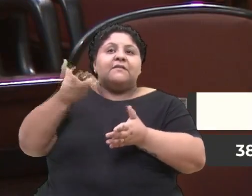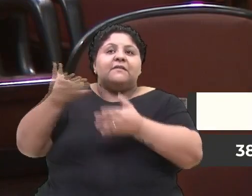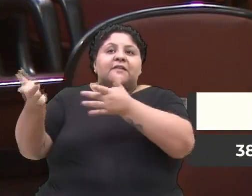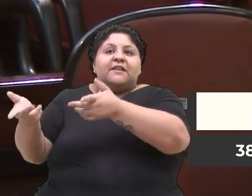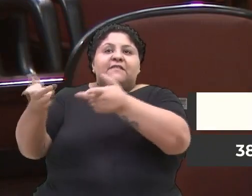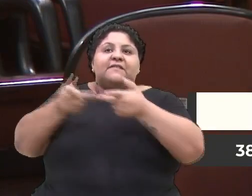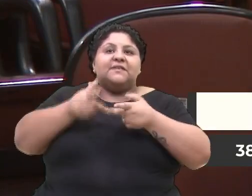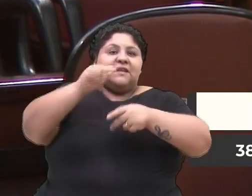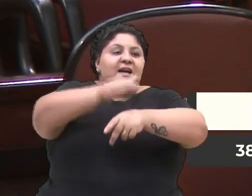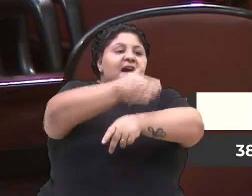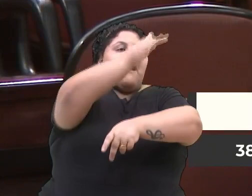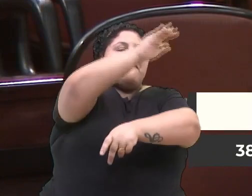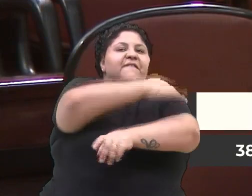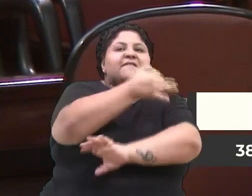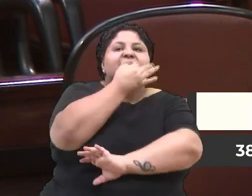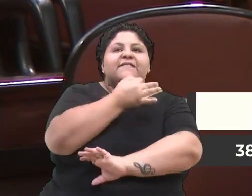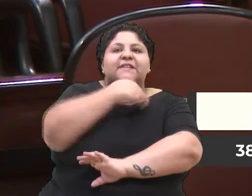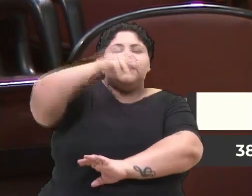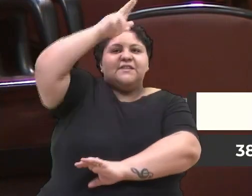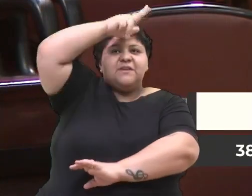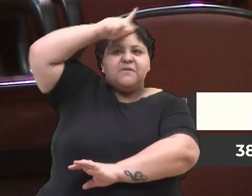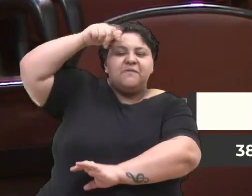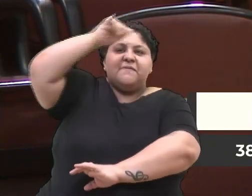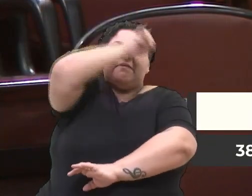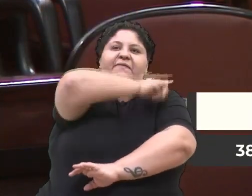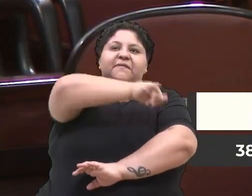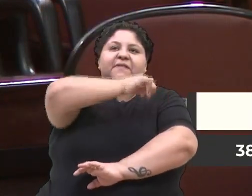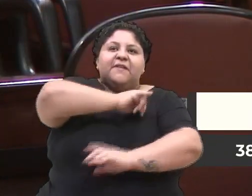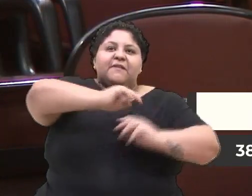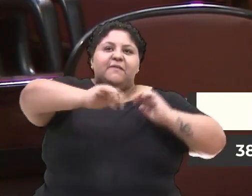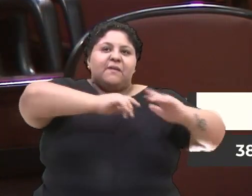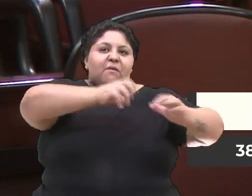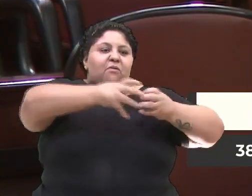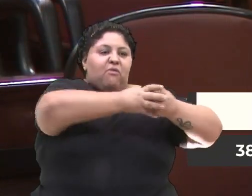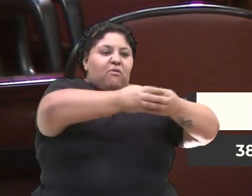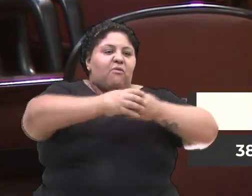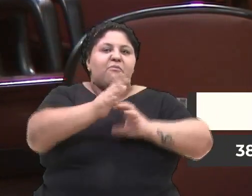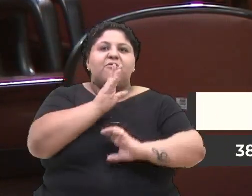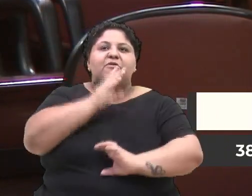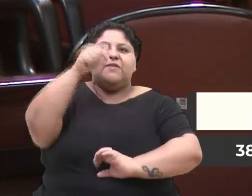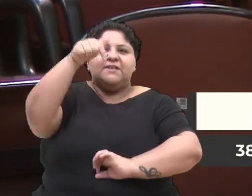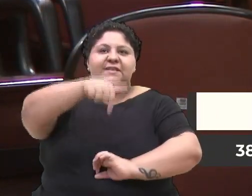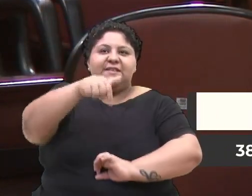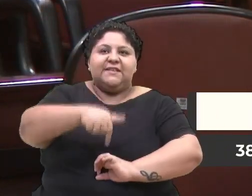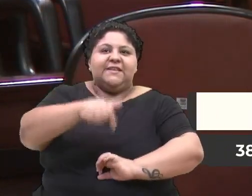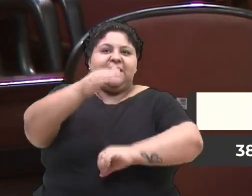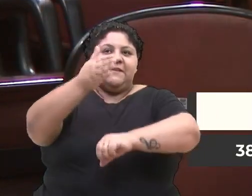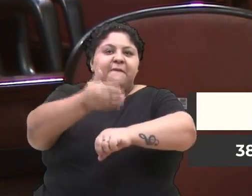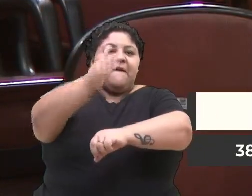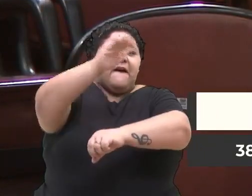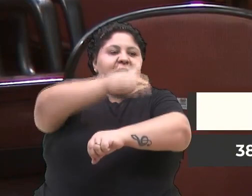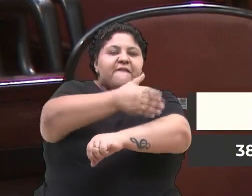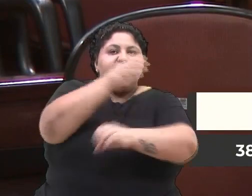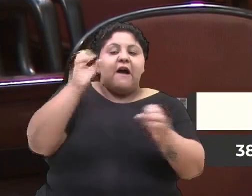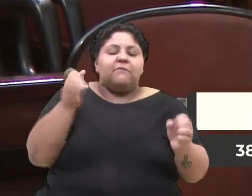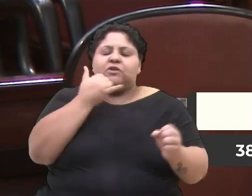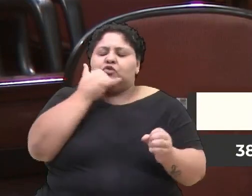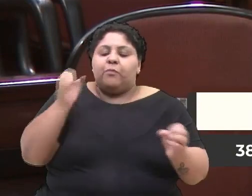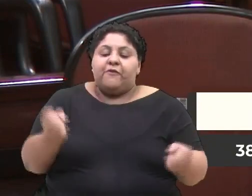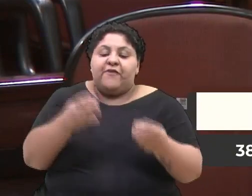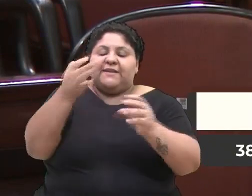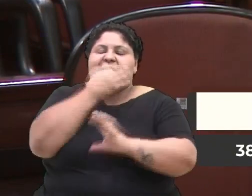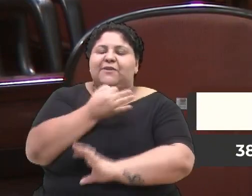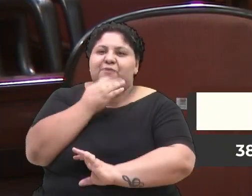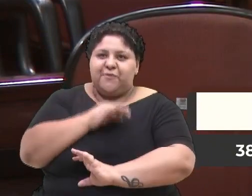Uva. Prefeitura de Niterói está mobilizando uma caravana para conhecer a nossa Festa Nacional da Uva. Para